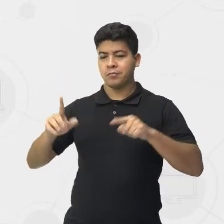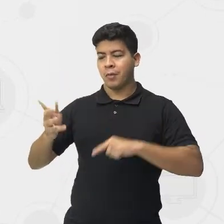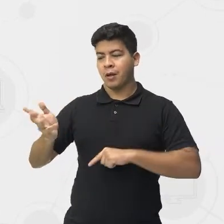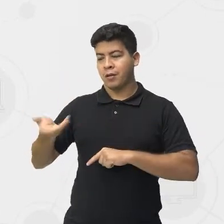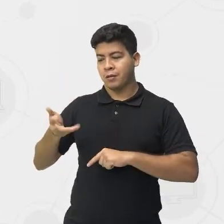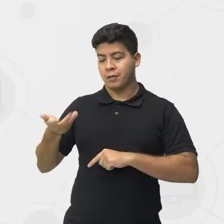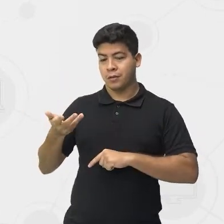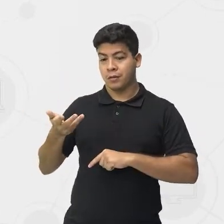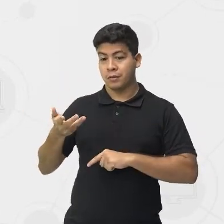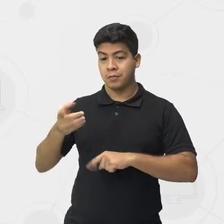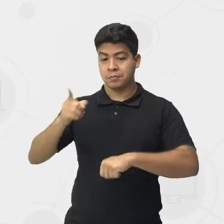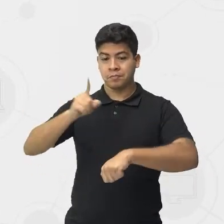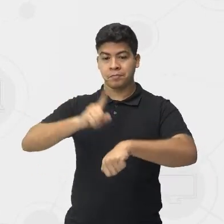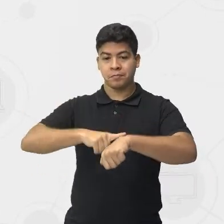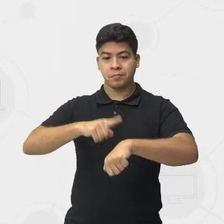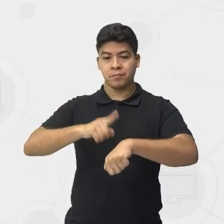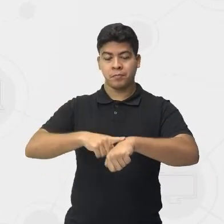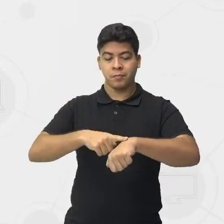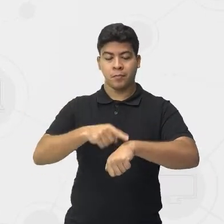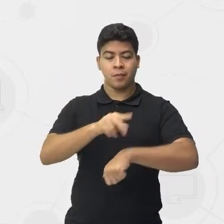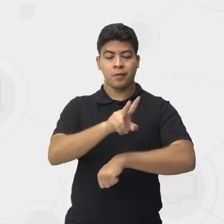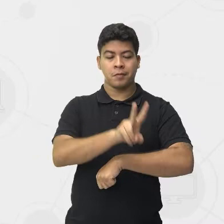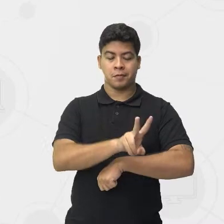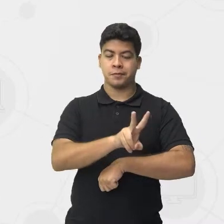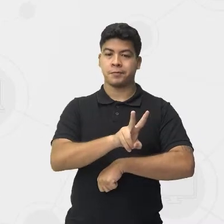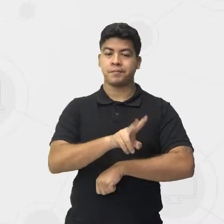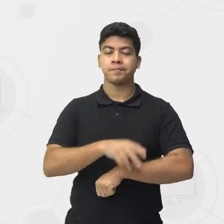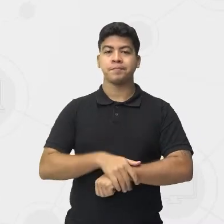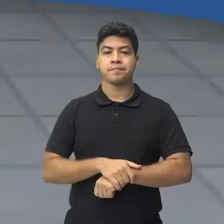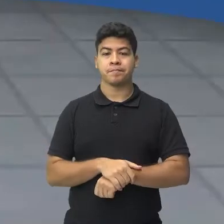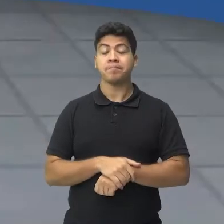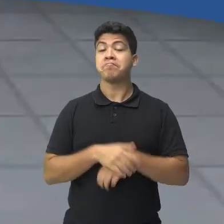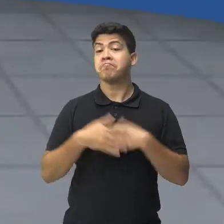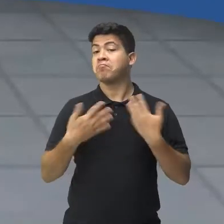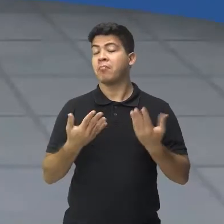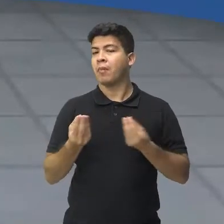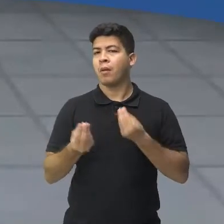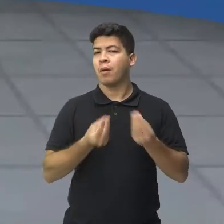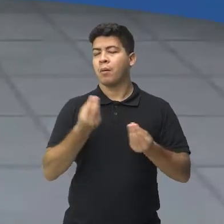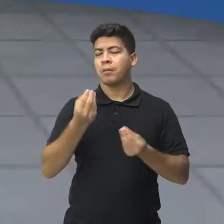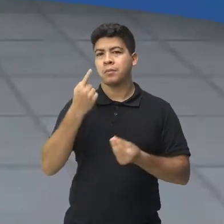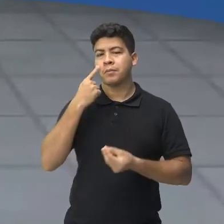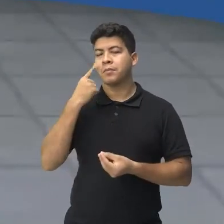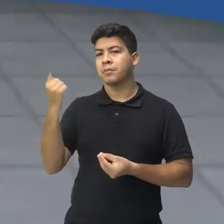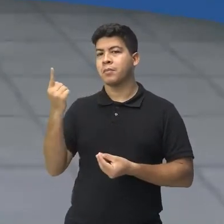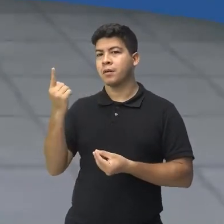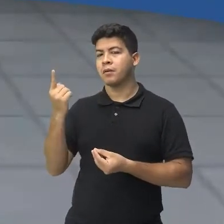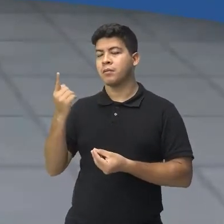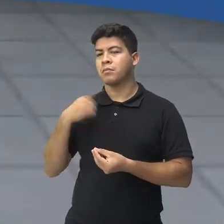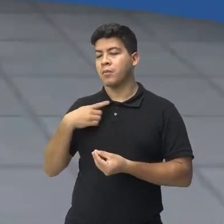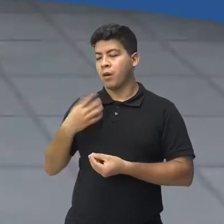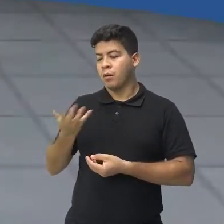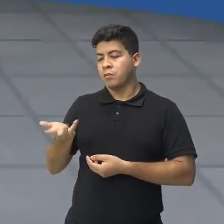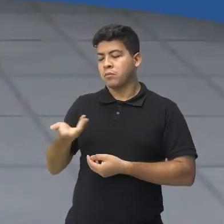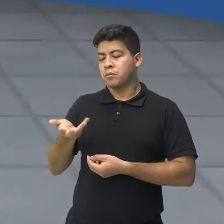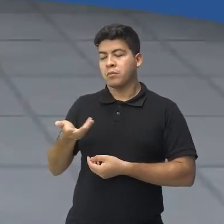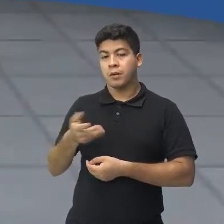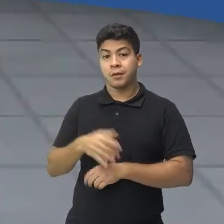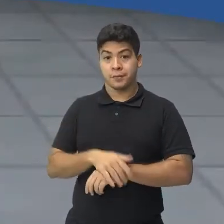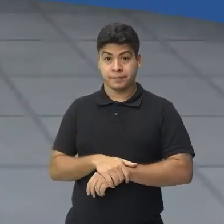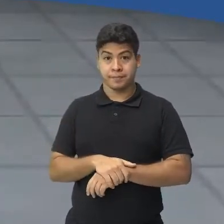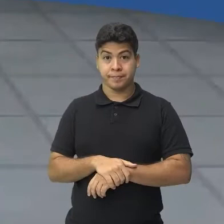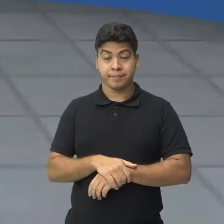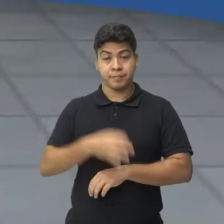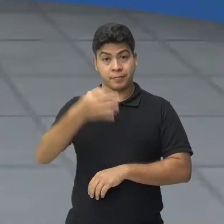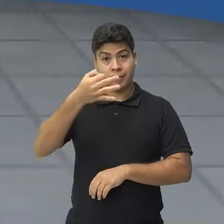aceleração pelo tempo, A vezes T. E nós vamos começar, então, vendo logo o gráfico da aceleração pelo tempo,